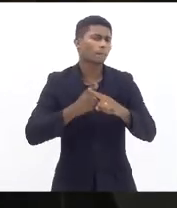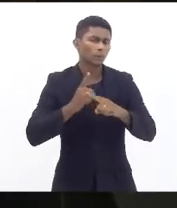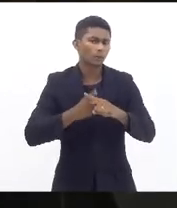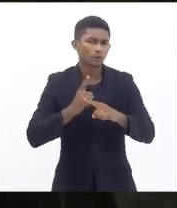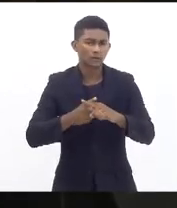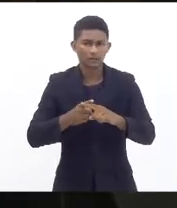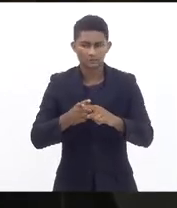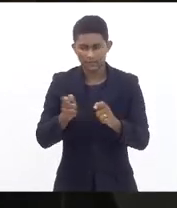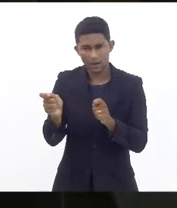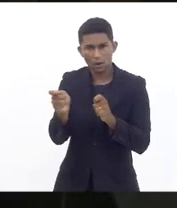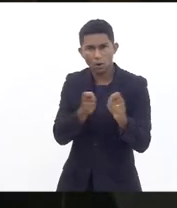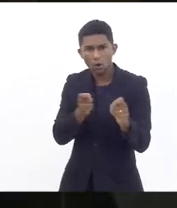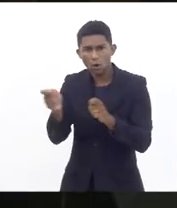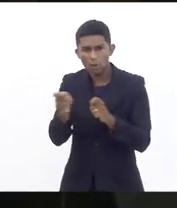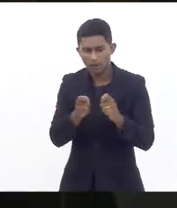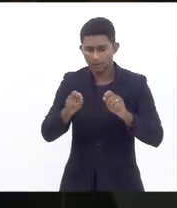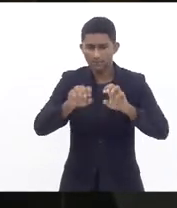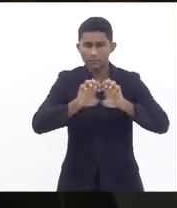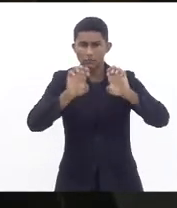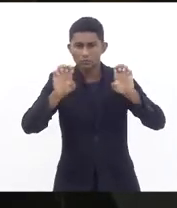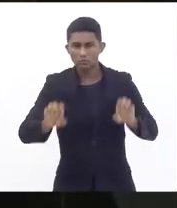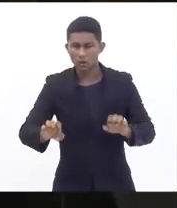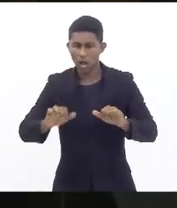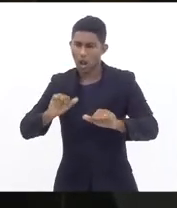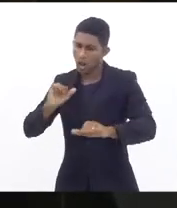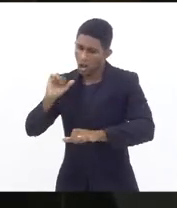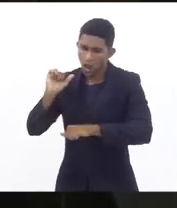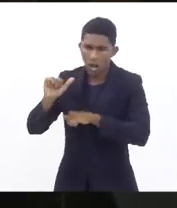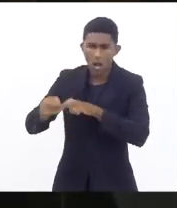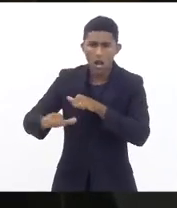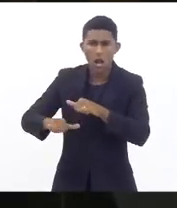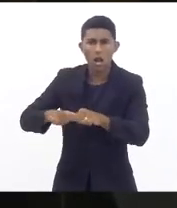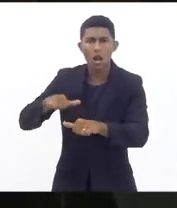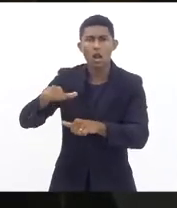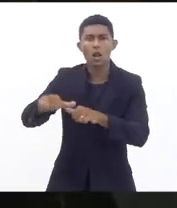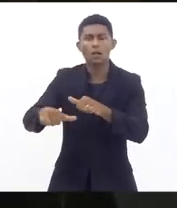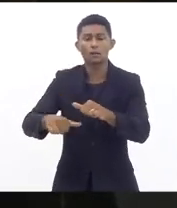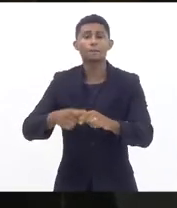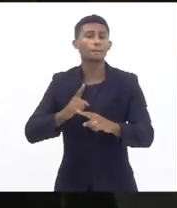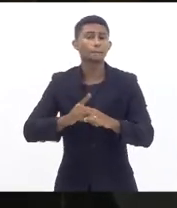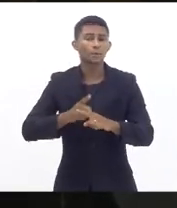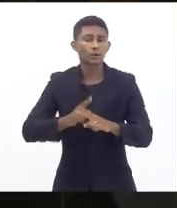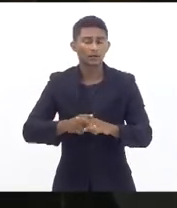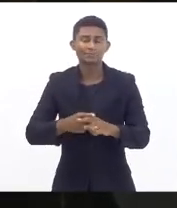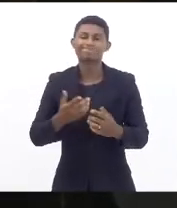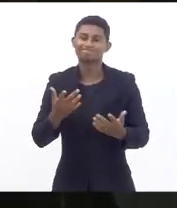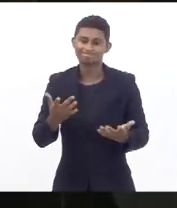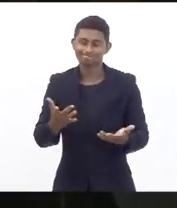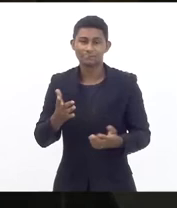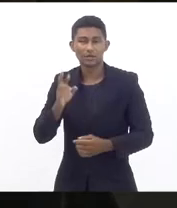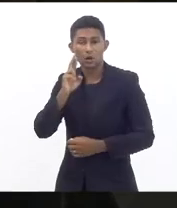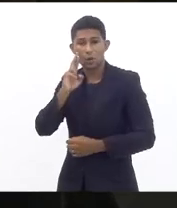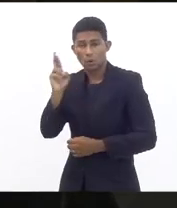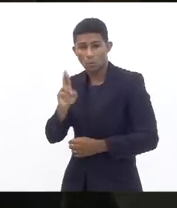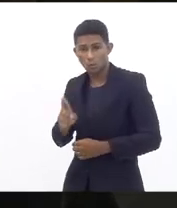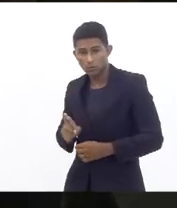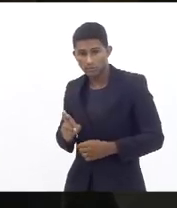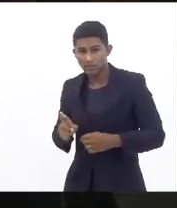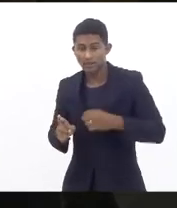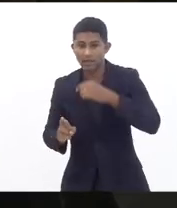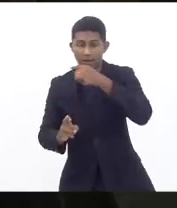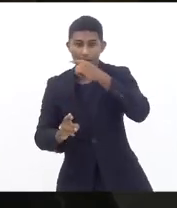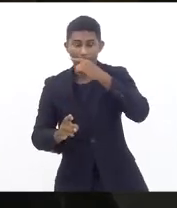econômica mundial, a partir da invasão da Rússia à Ucrânia e